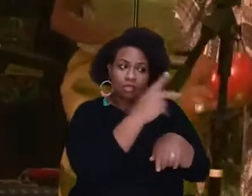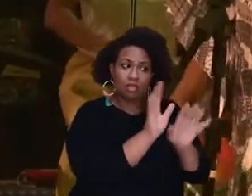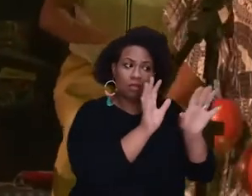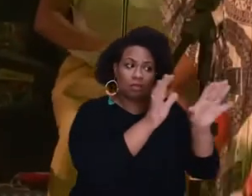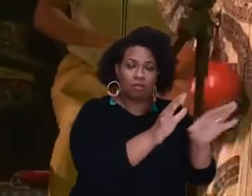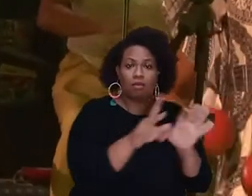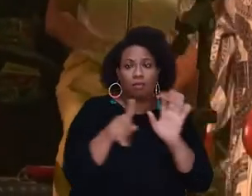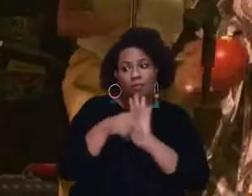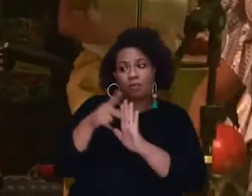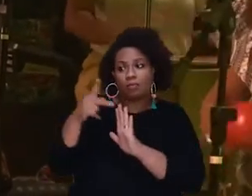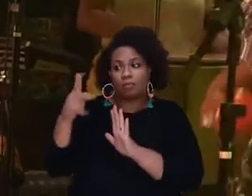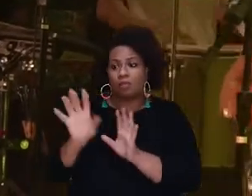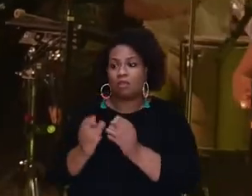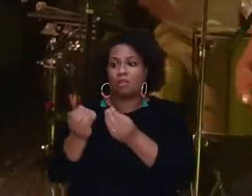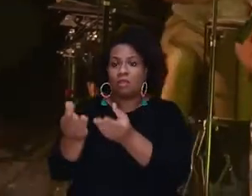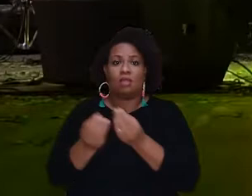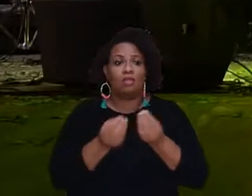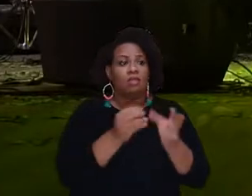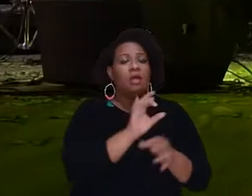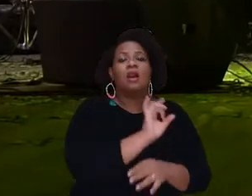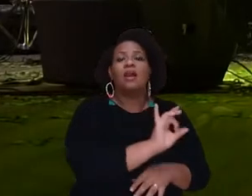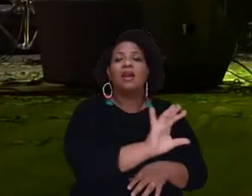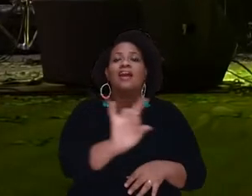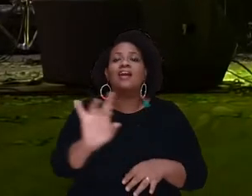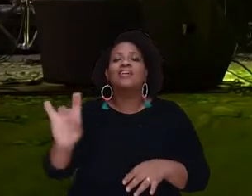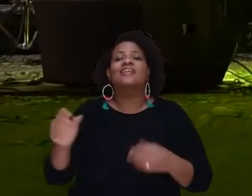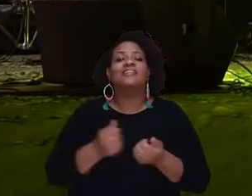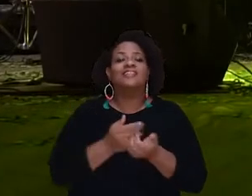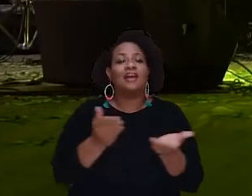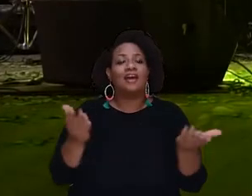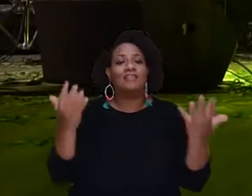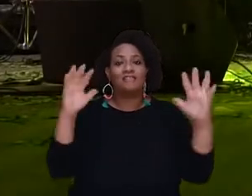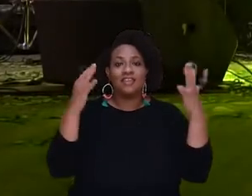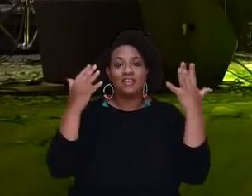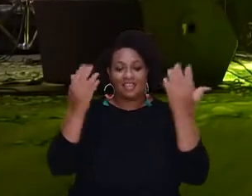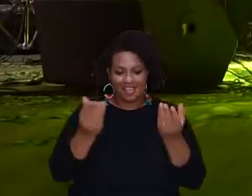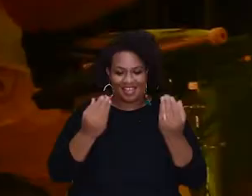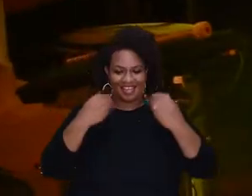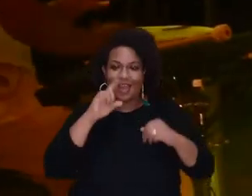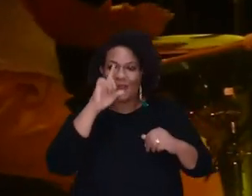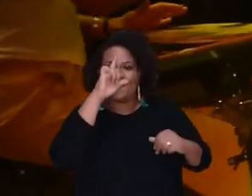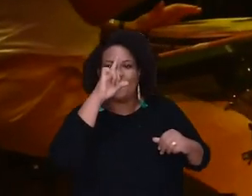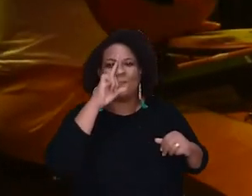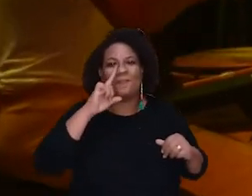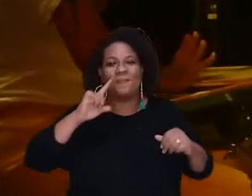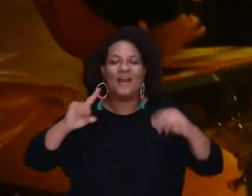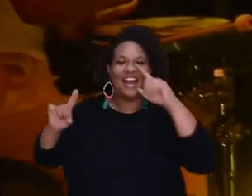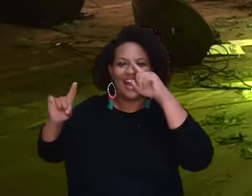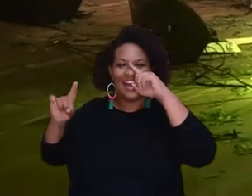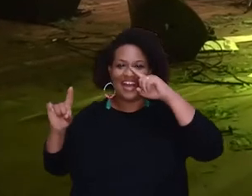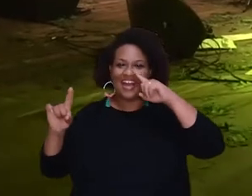que é de João, daí a Maria o que é dela, daí a César o que é de César, e daí um viva cor